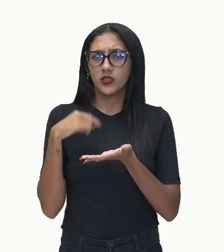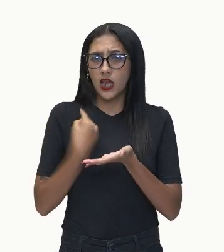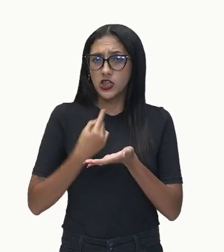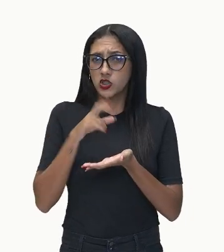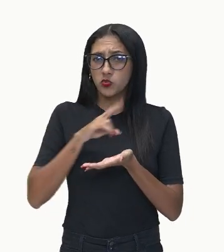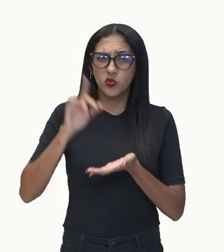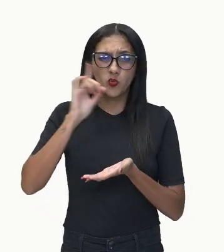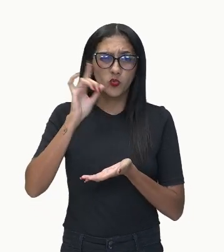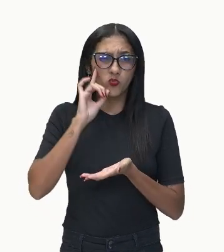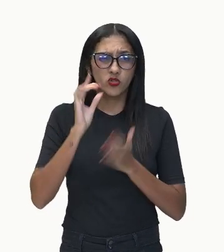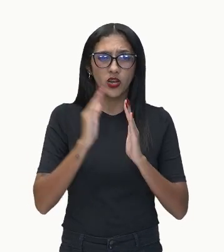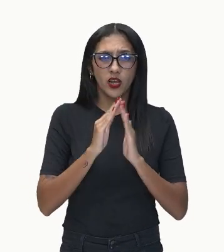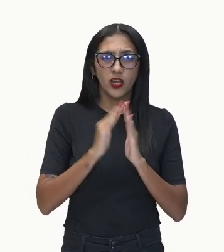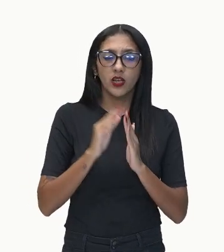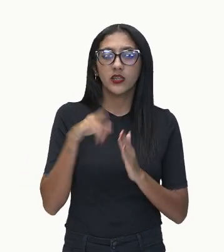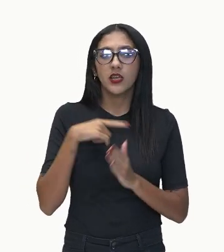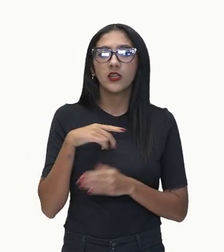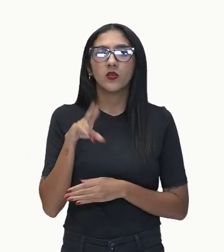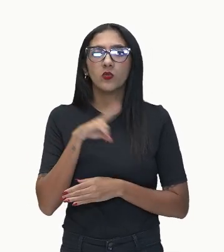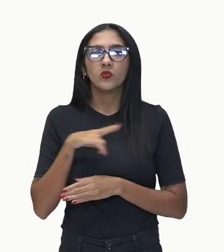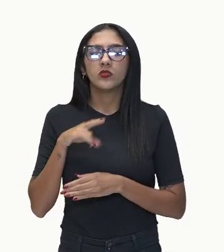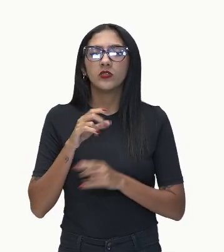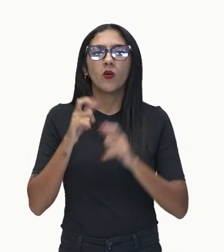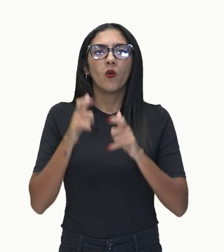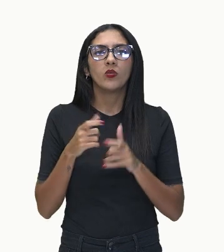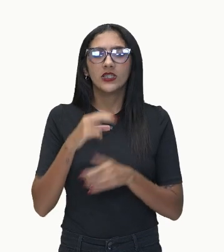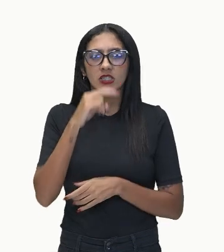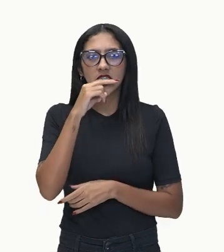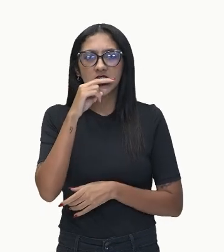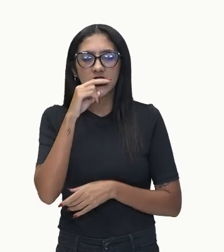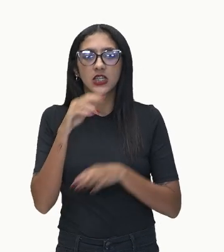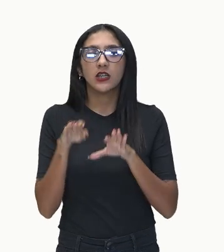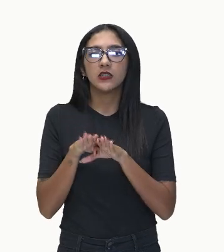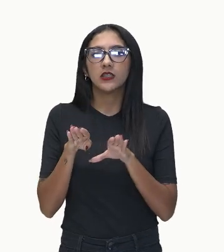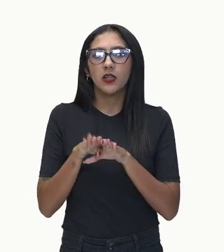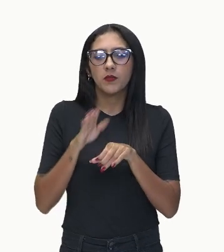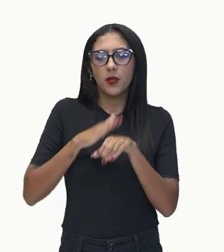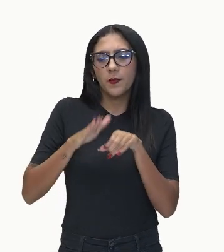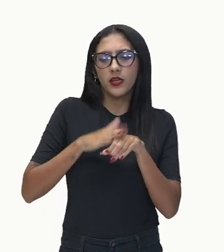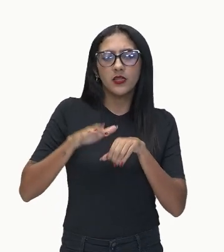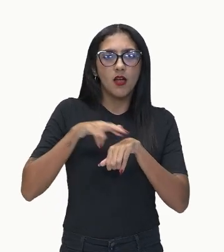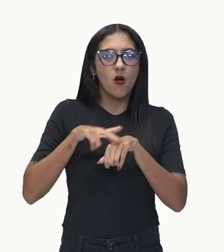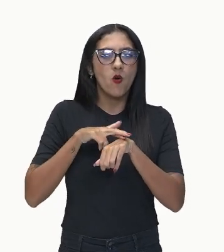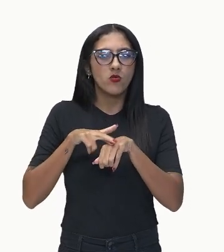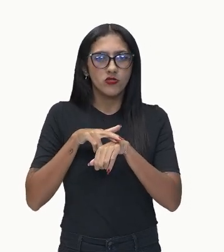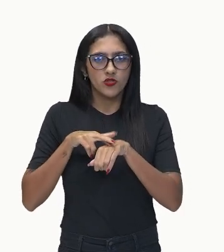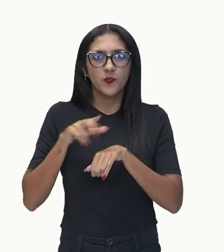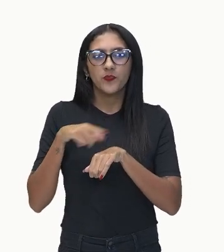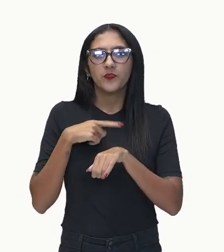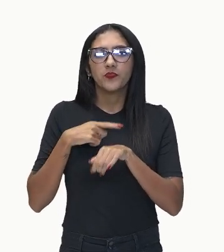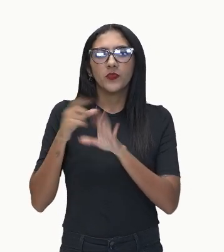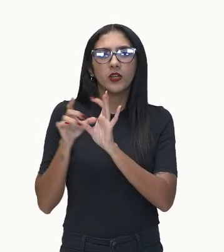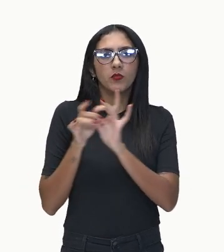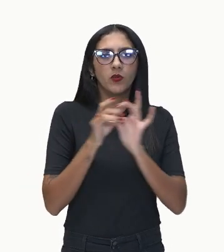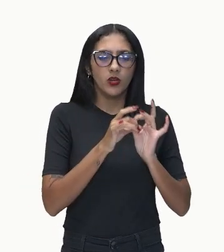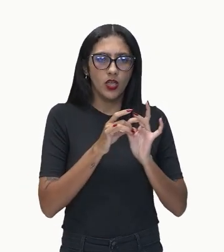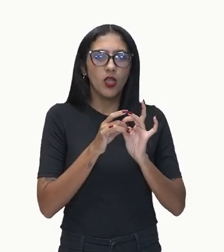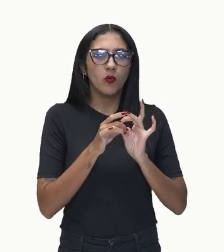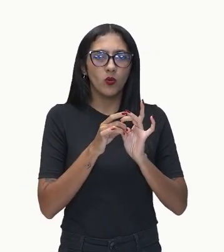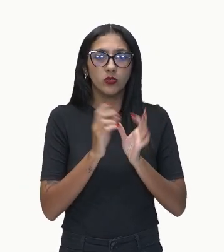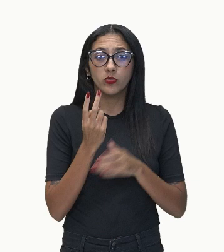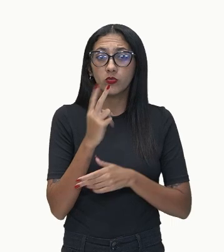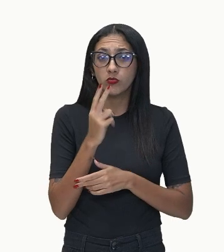é extraído da cana-de-açúcar e também pode ser extraído da beterraba. E ela é formada pela união de uma molécula